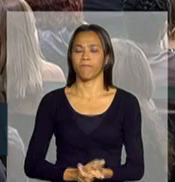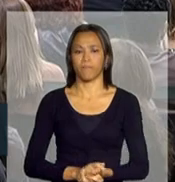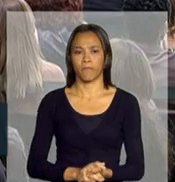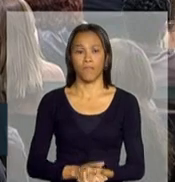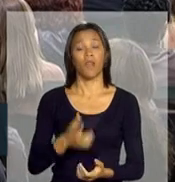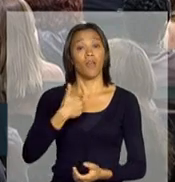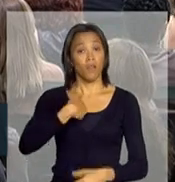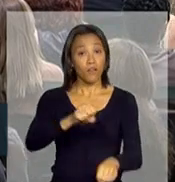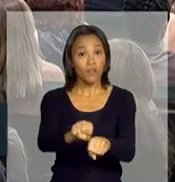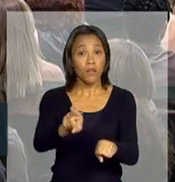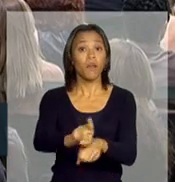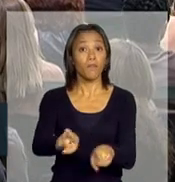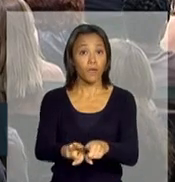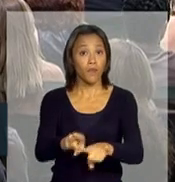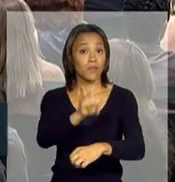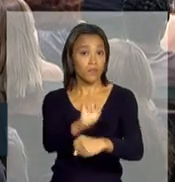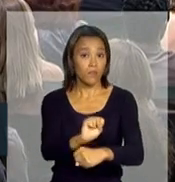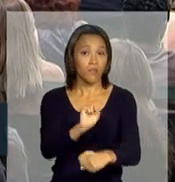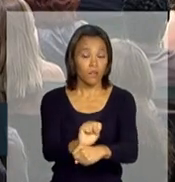espero